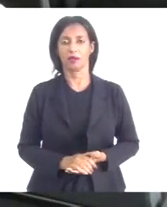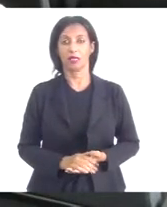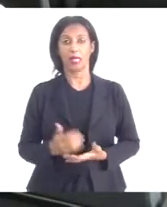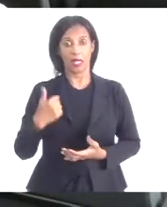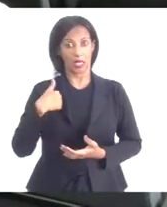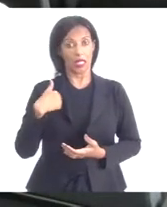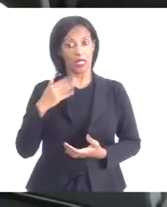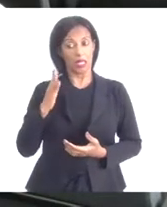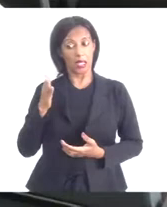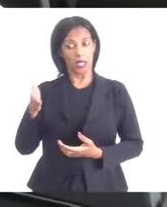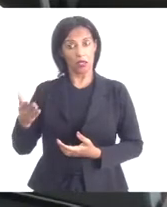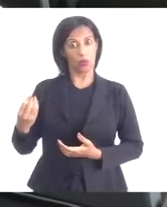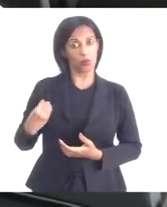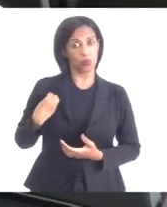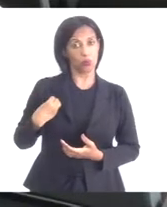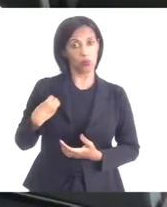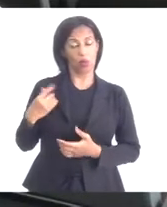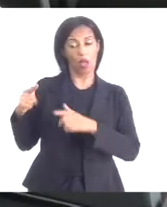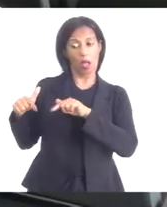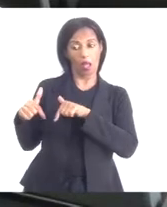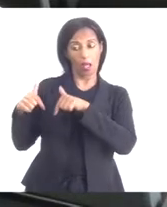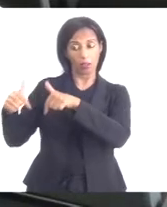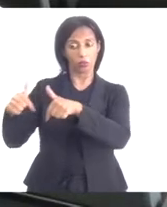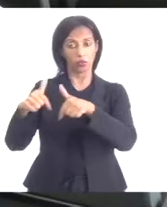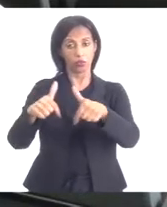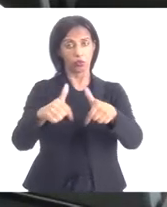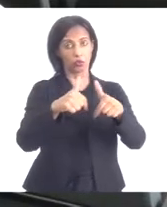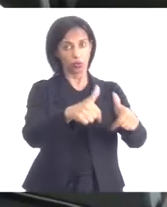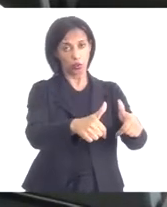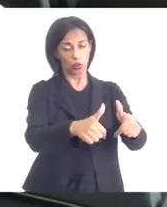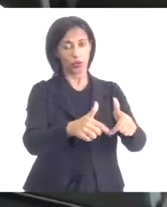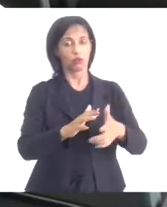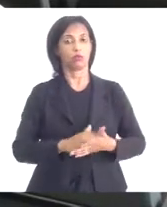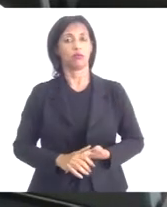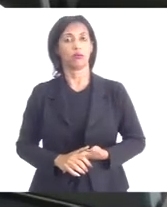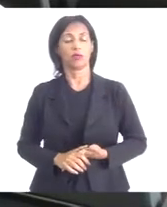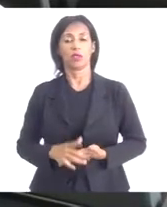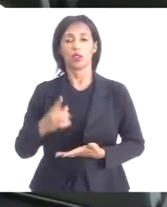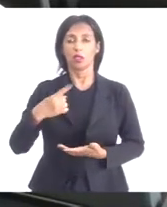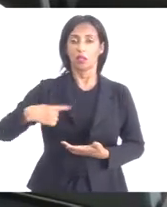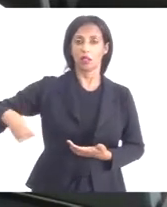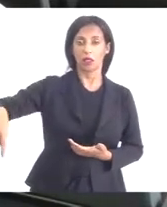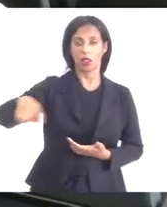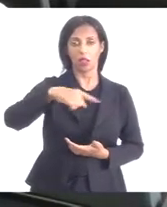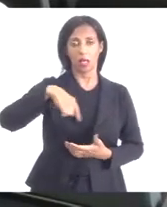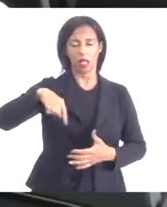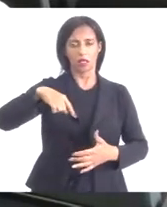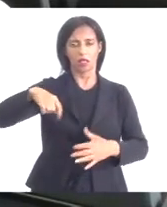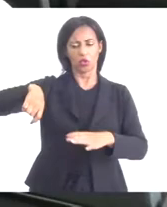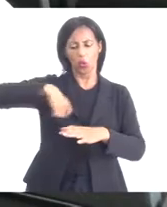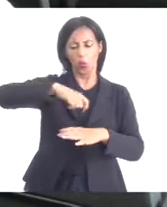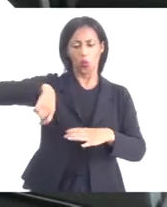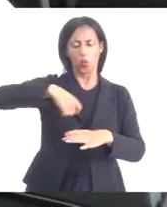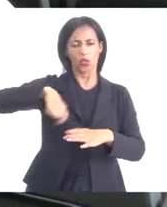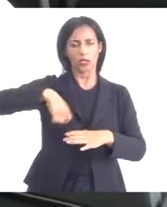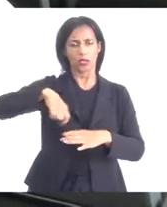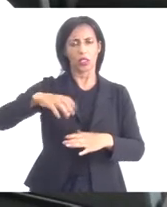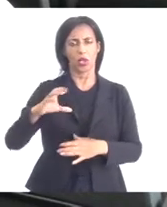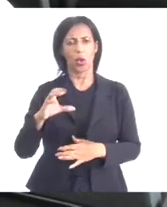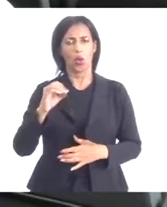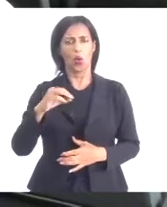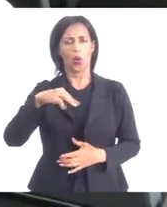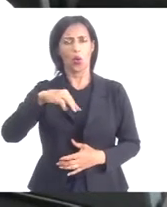presencialmente a ações de lançamento dessas cozinhas comunitárias